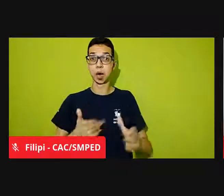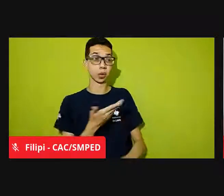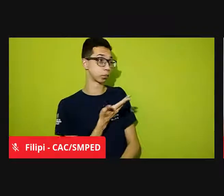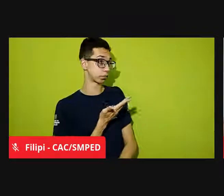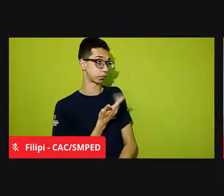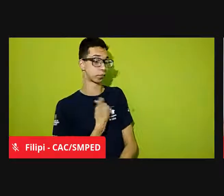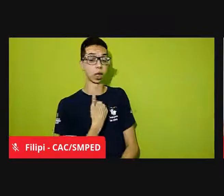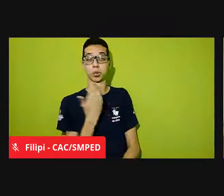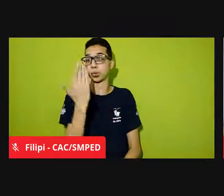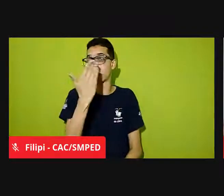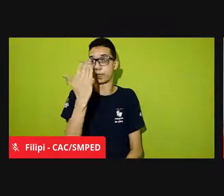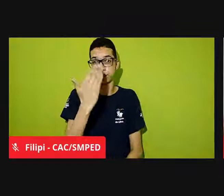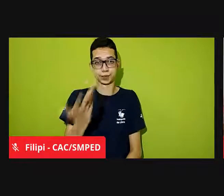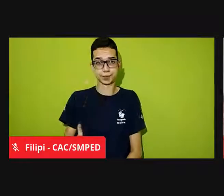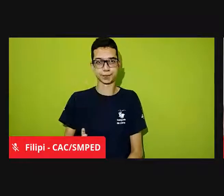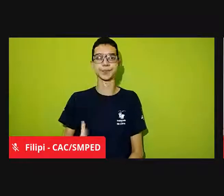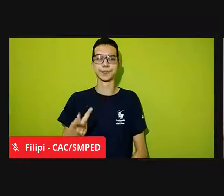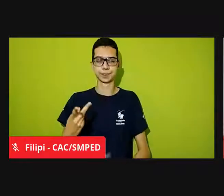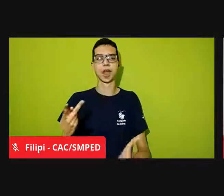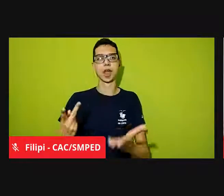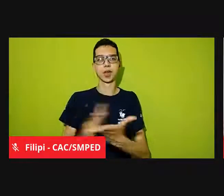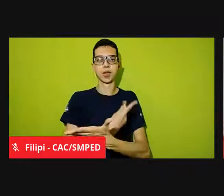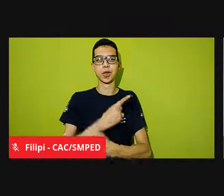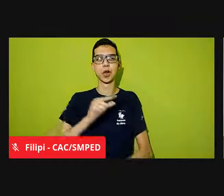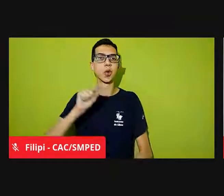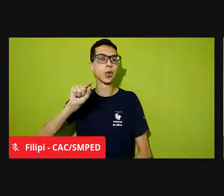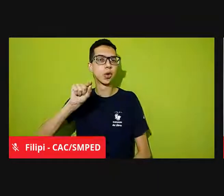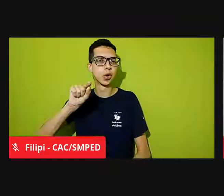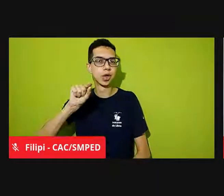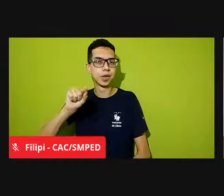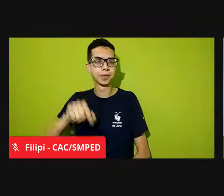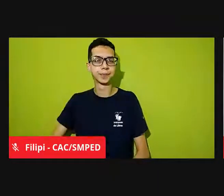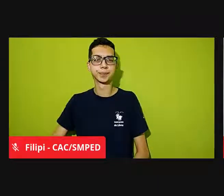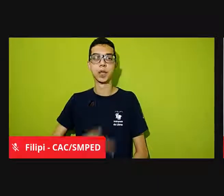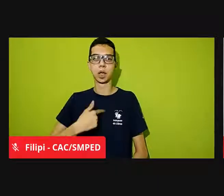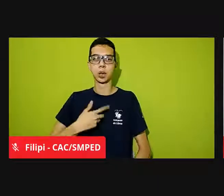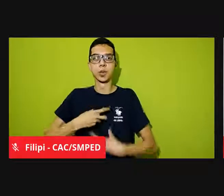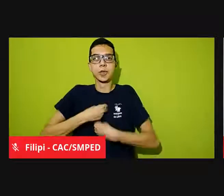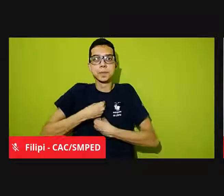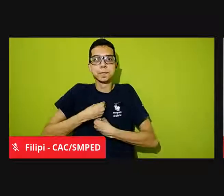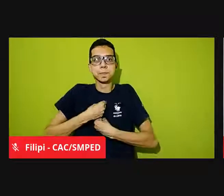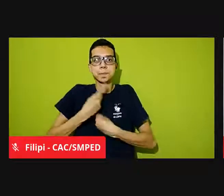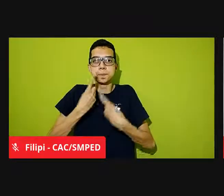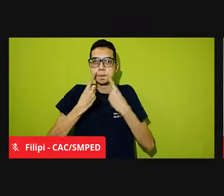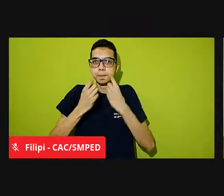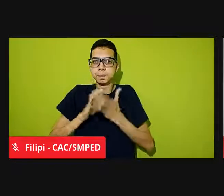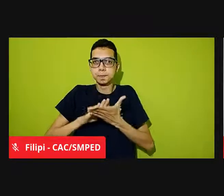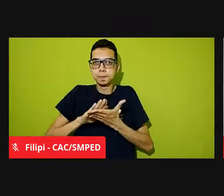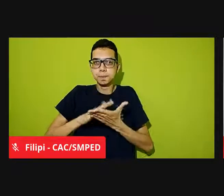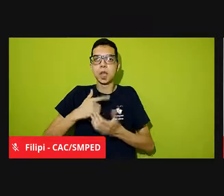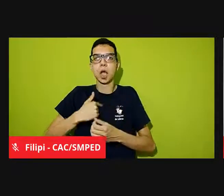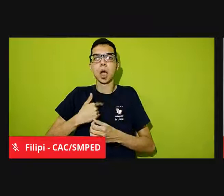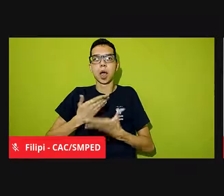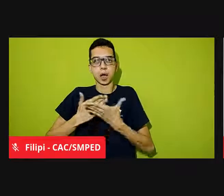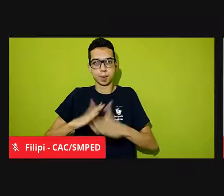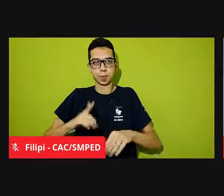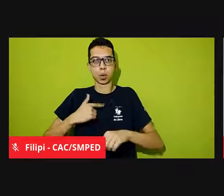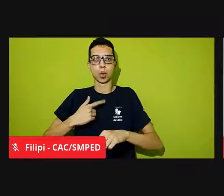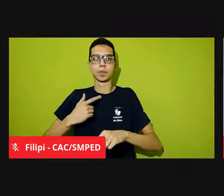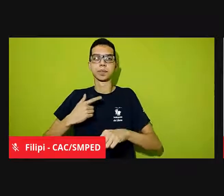E aí, pá, o que aconteceu? Vou procurar, né? Segurei o choro, acabou a visita, fui no banheiro, morri de chorar, liguei para minha